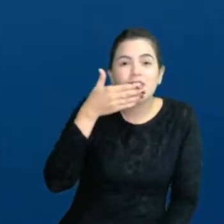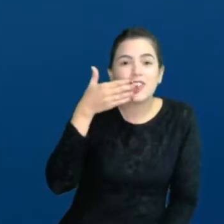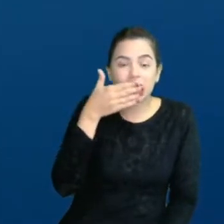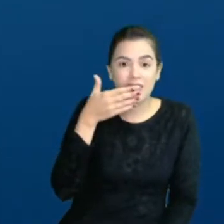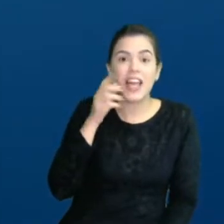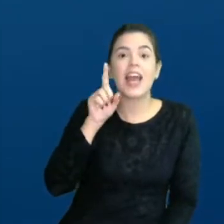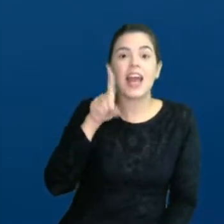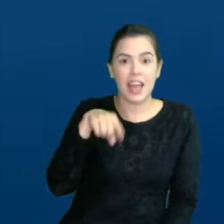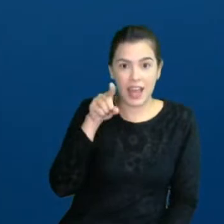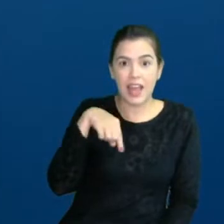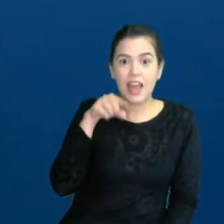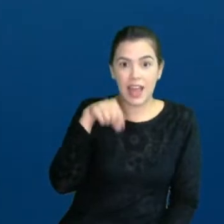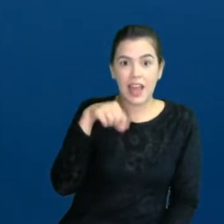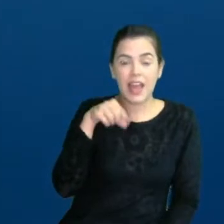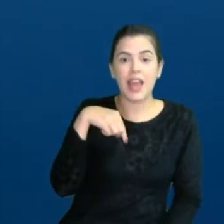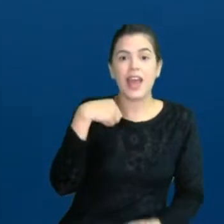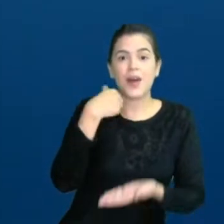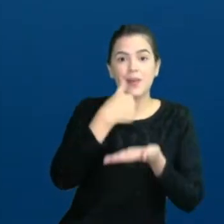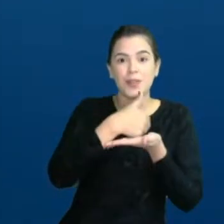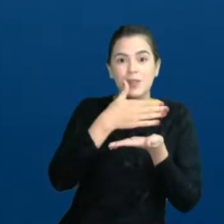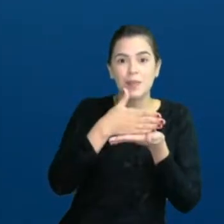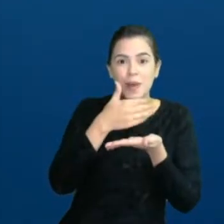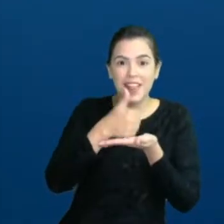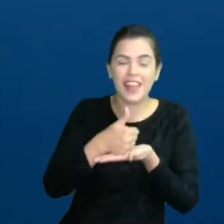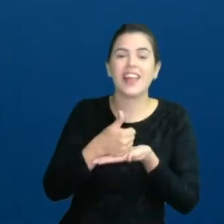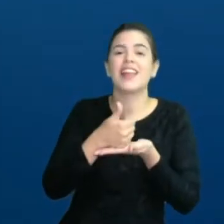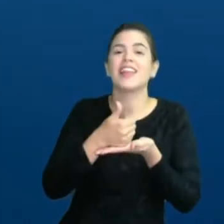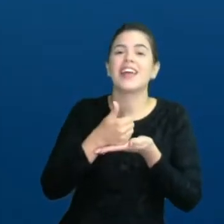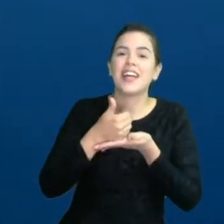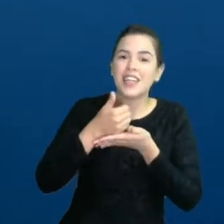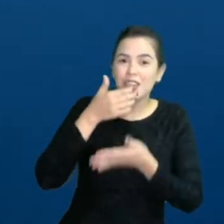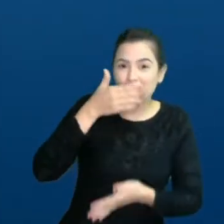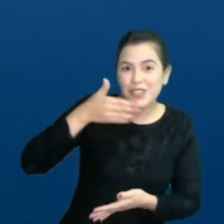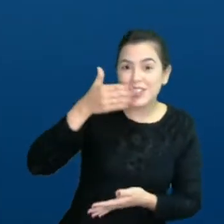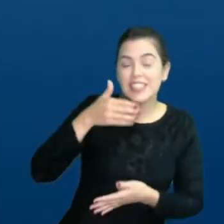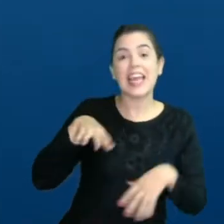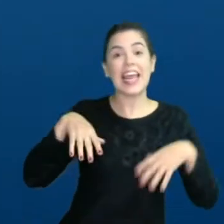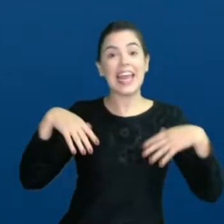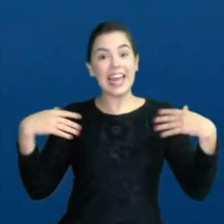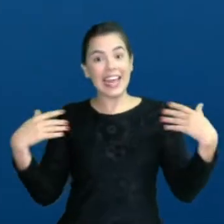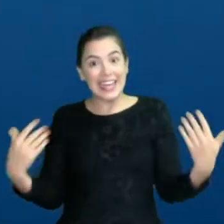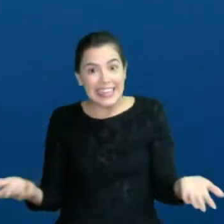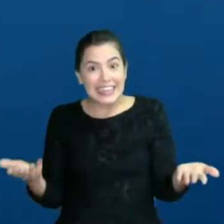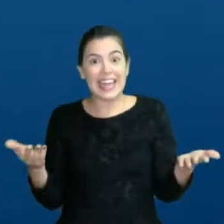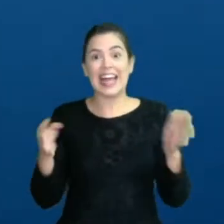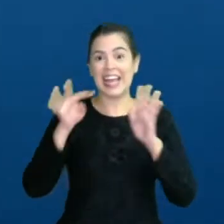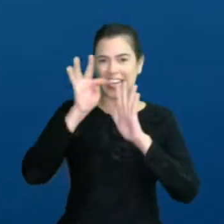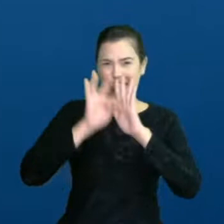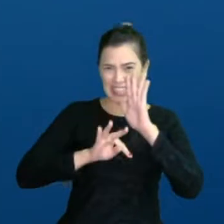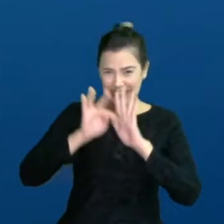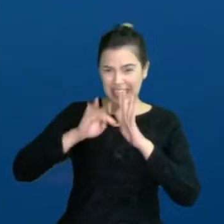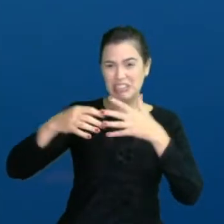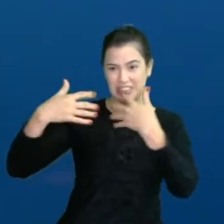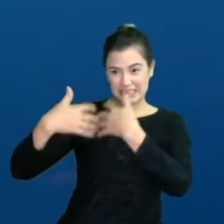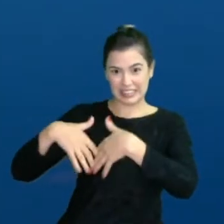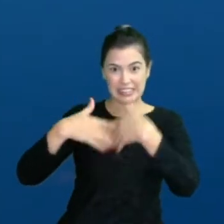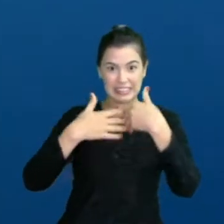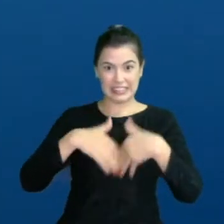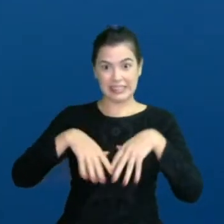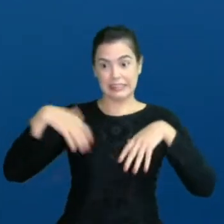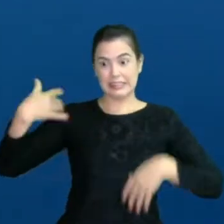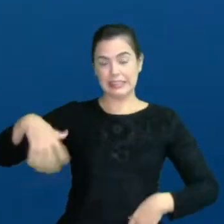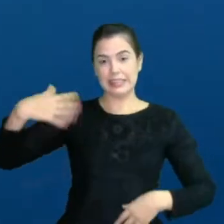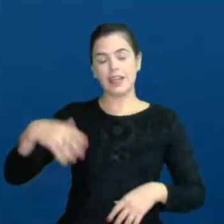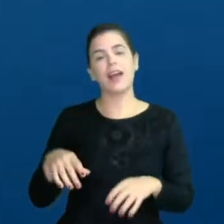o doce de batata doce. Eita, tia, que texto complicado! É porque